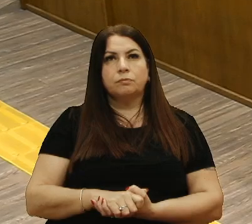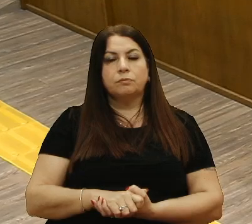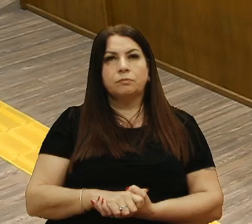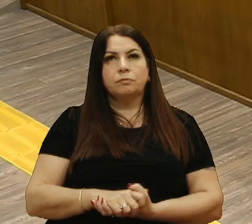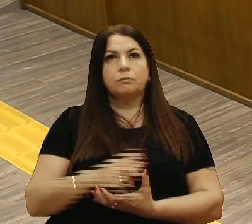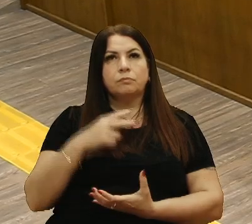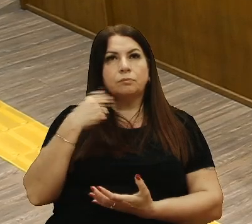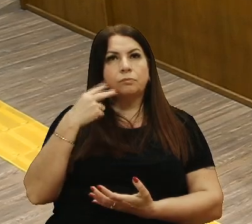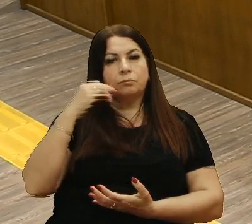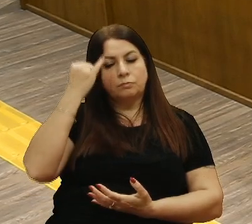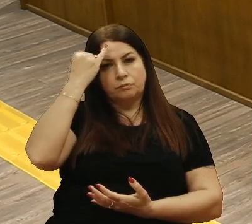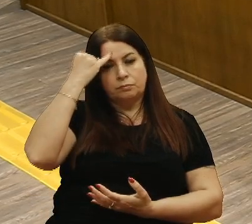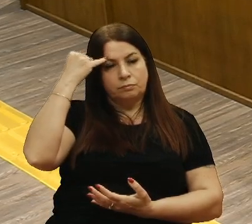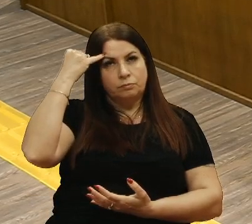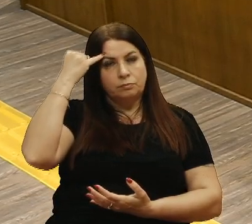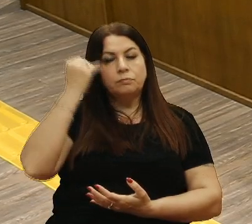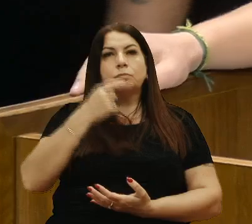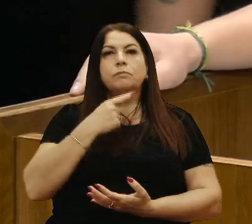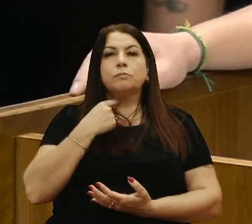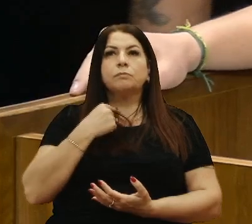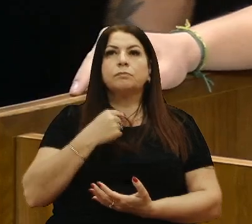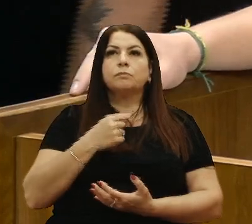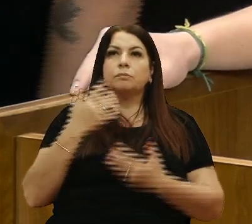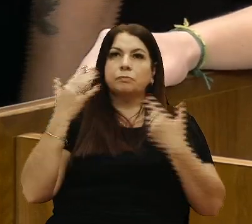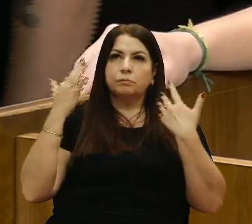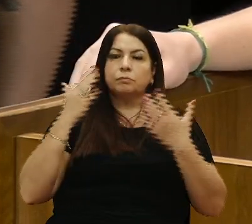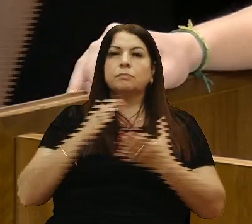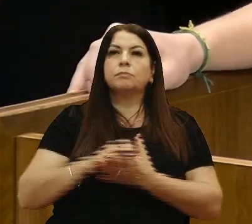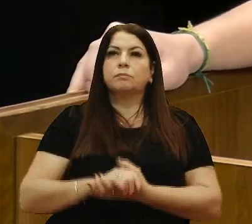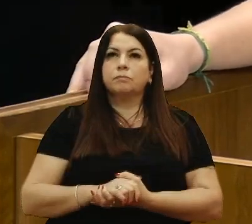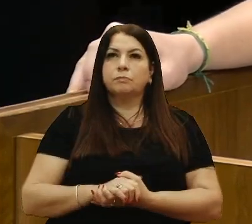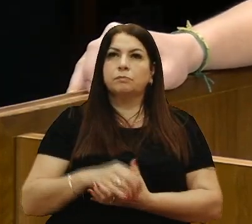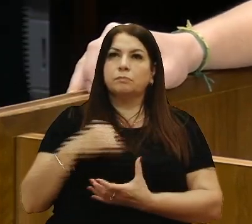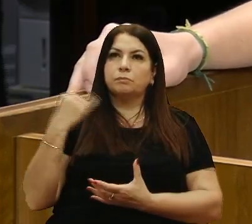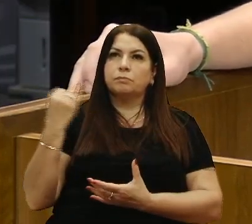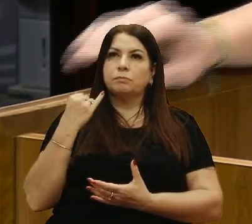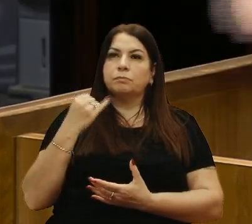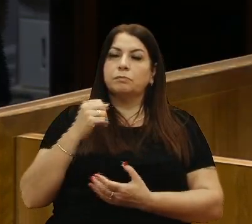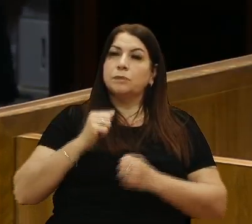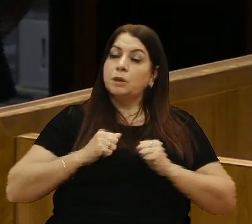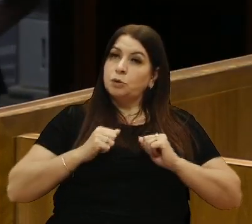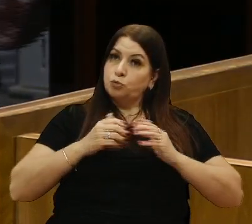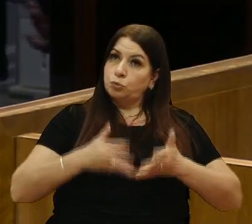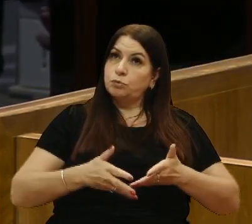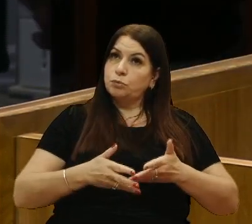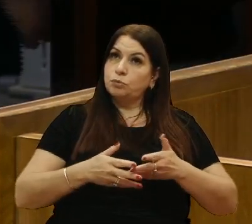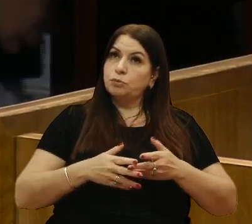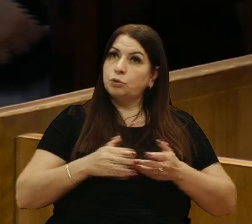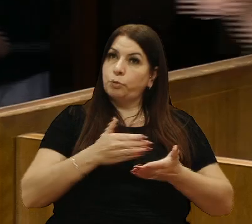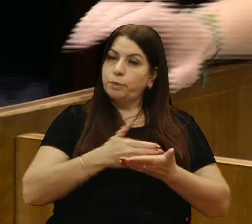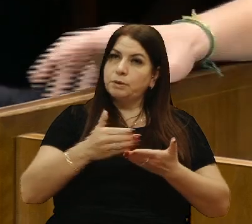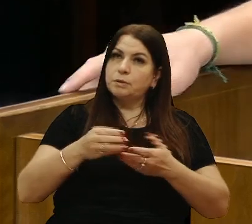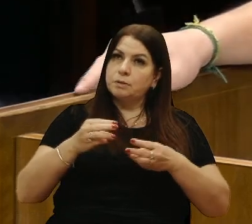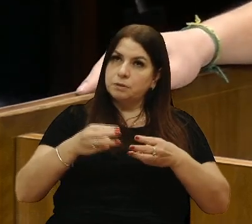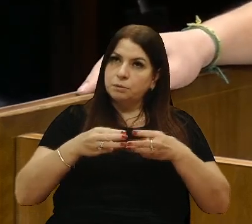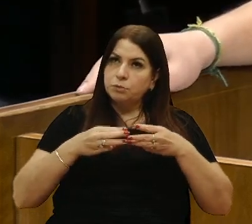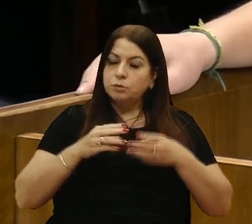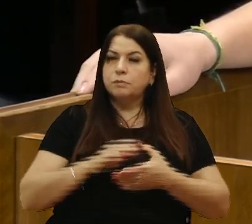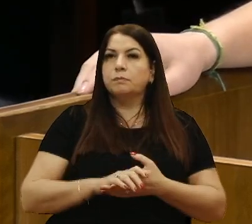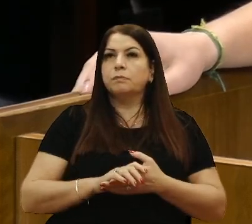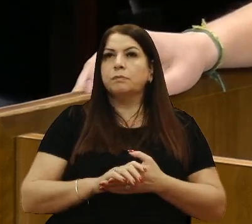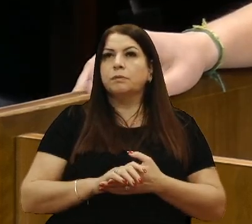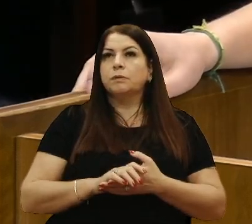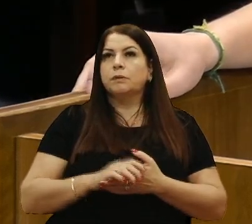Vereador Zé D'Ambrós, gostaria de lhe parabenizar pela importante atitude de ter puxado essa moção.